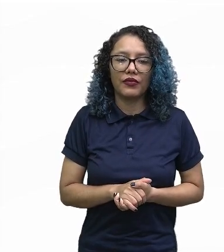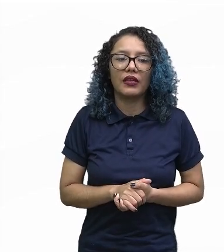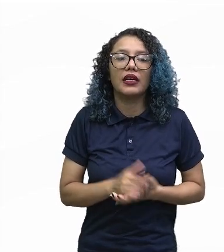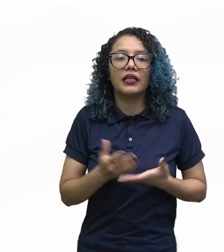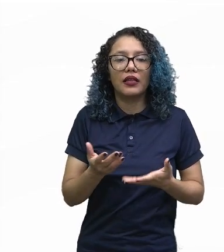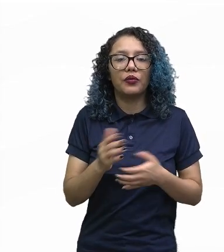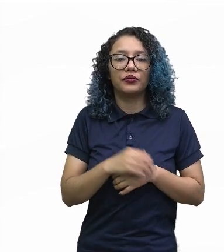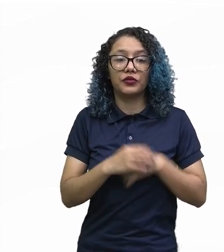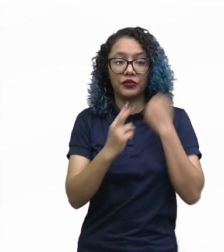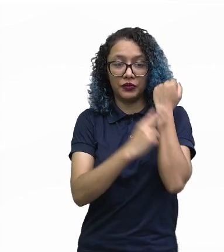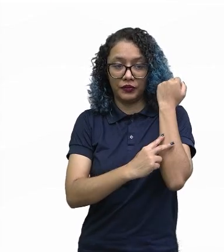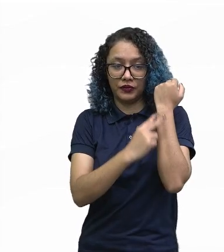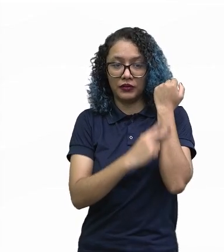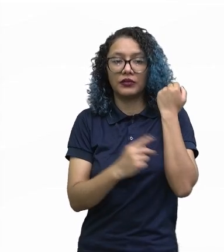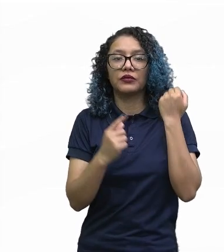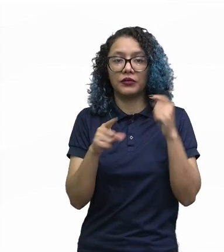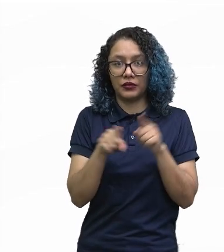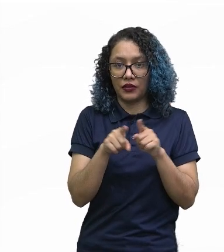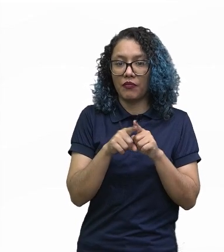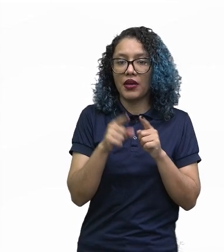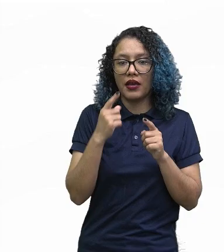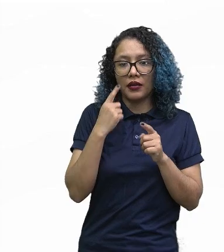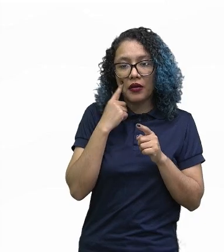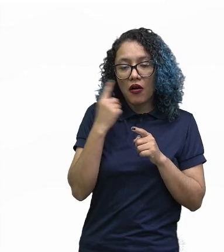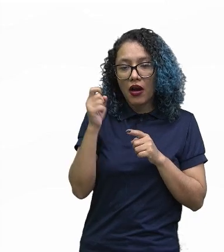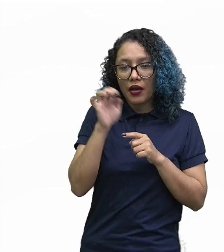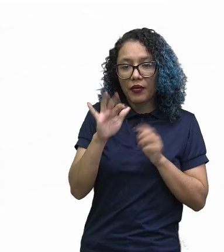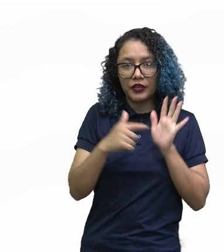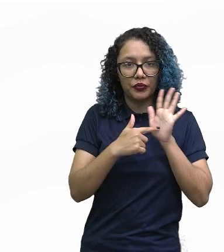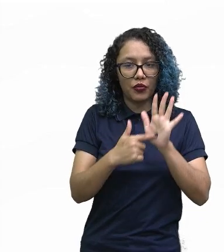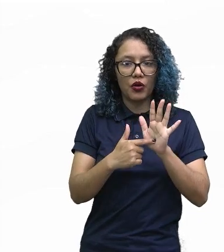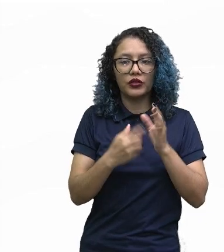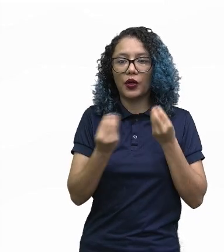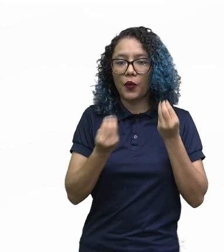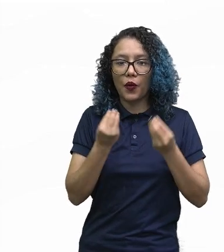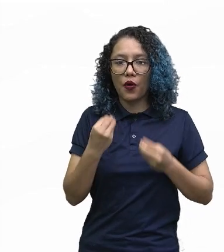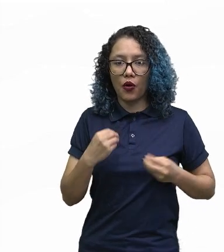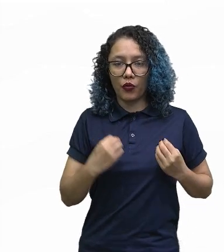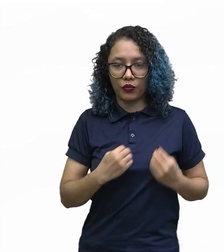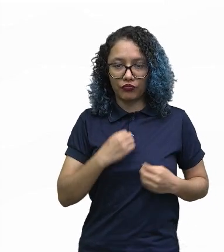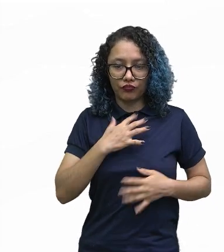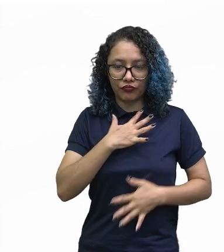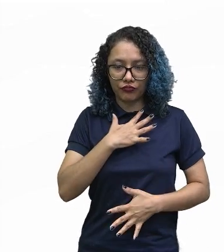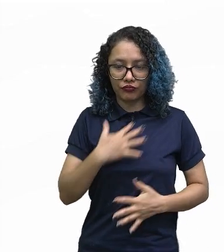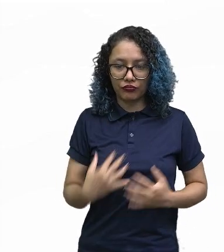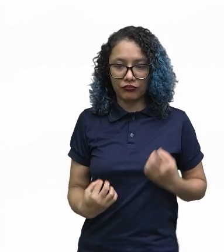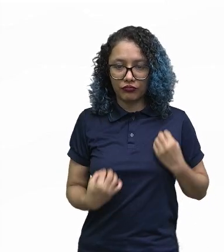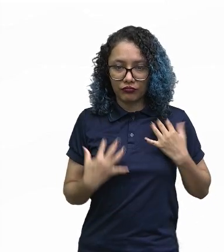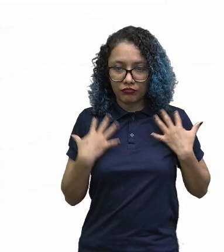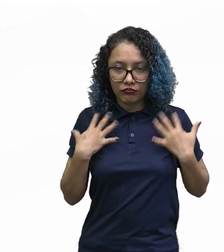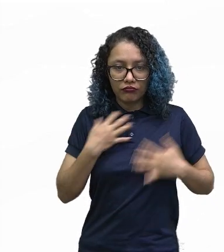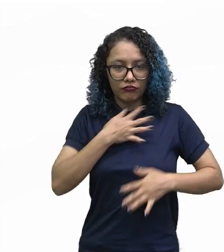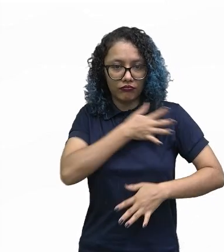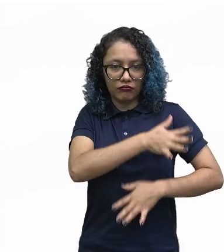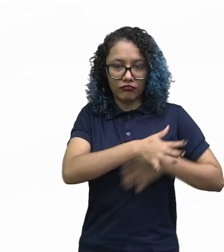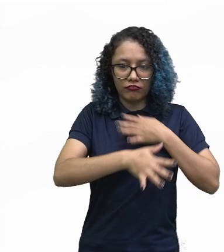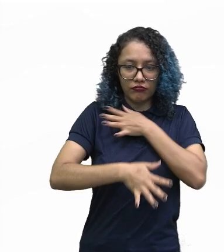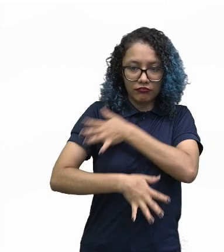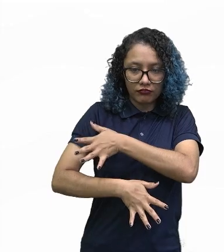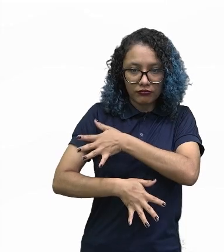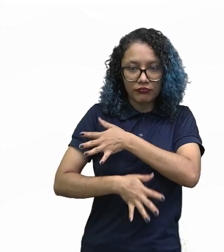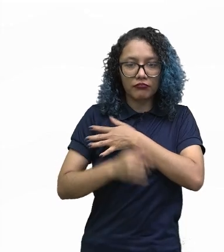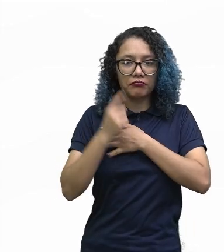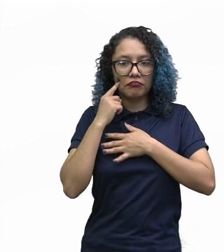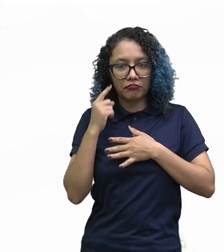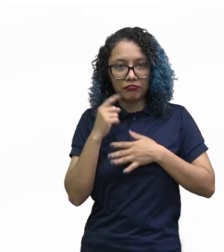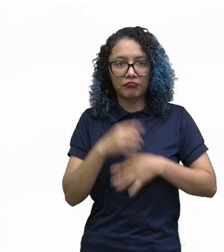vasos sanguíneos. Olha só. Na imagem você consegue também visualizar os vasos sanguíneos por todo o nosso corpo, né? Levando e trazendo